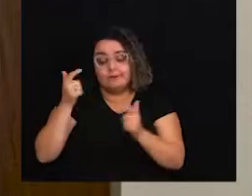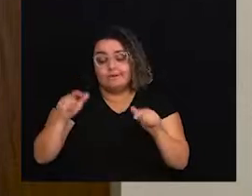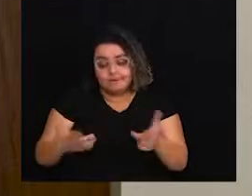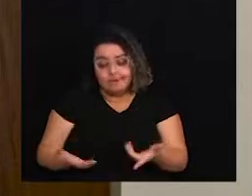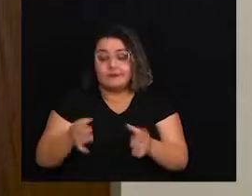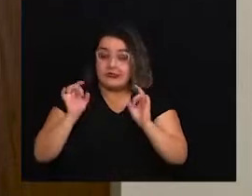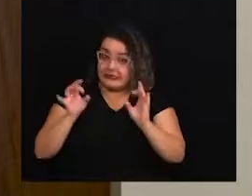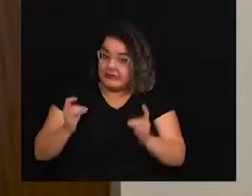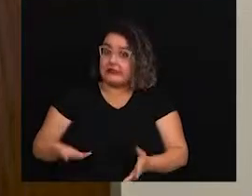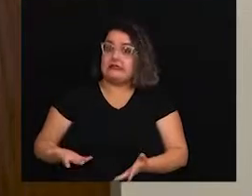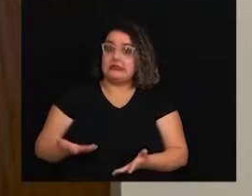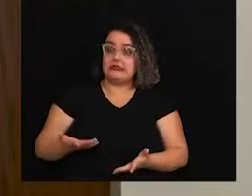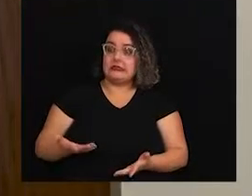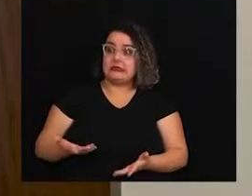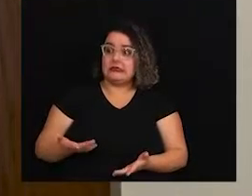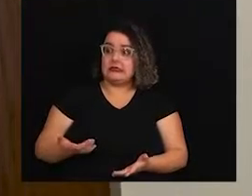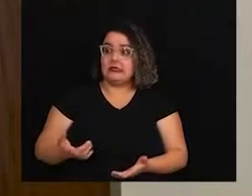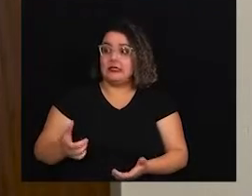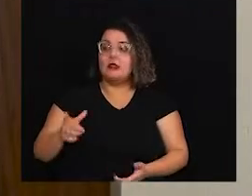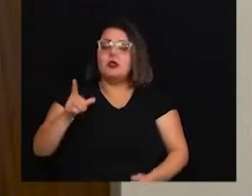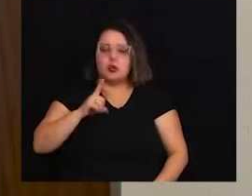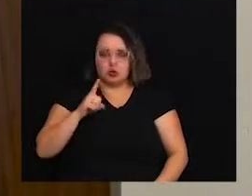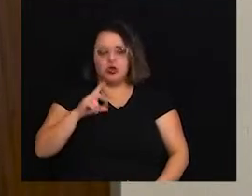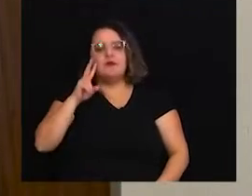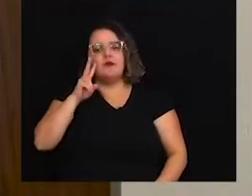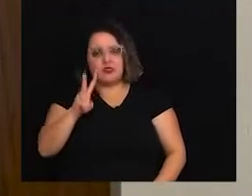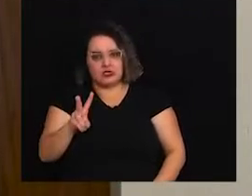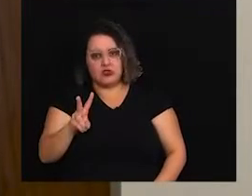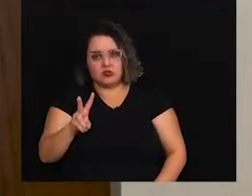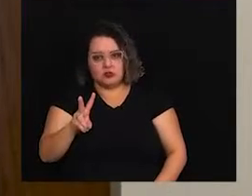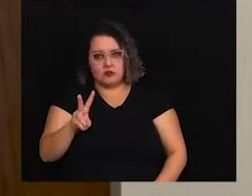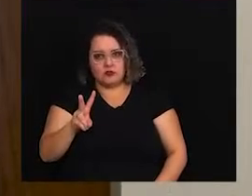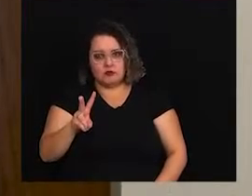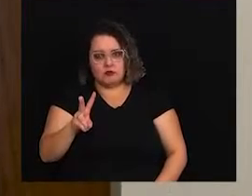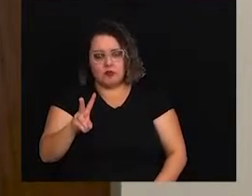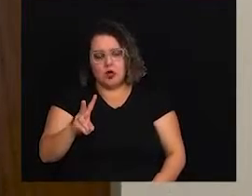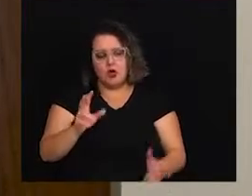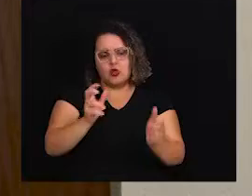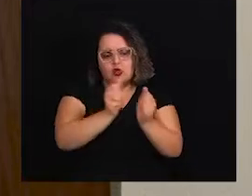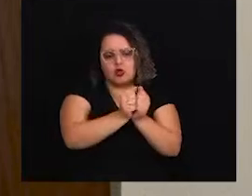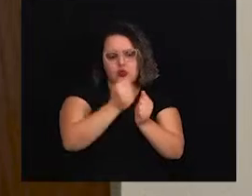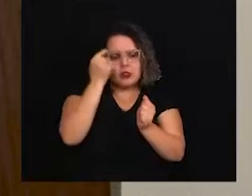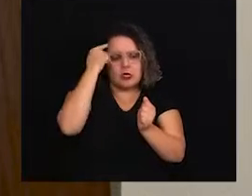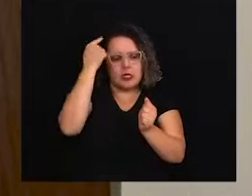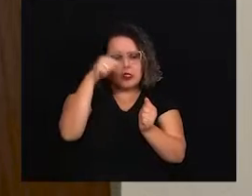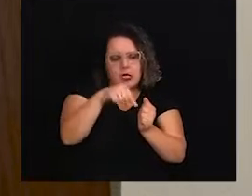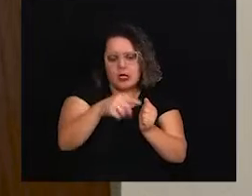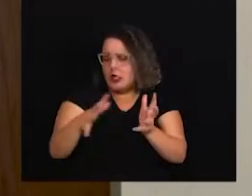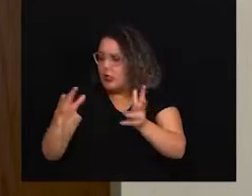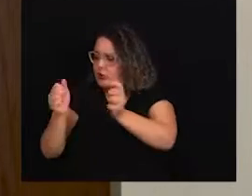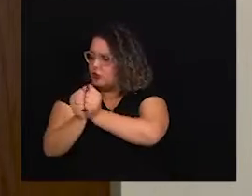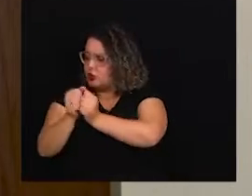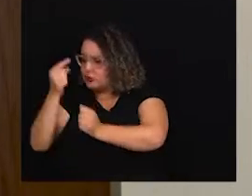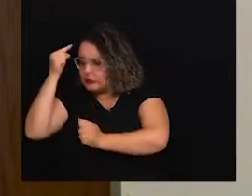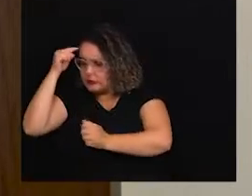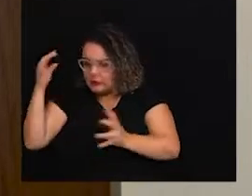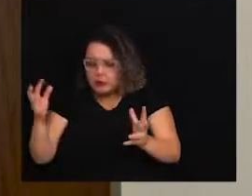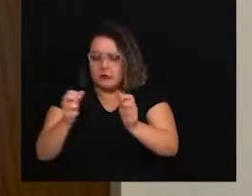caso especificamente foi uma coisa que eu já tinha visto, aí eu juntei ideia de uma coisa, ideia de